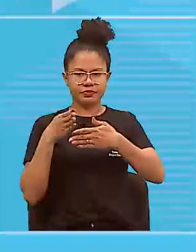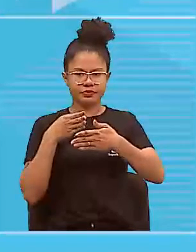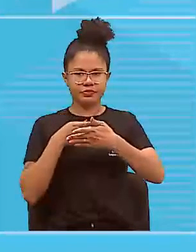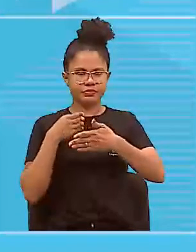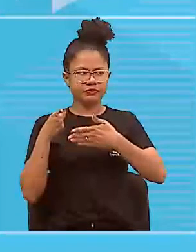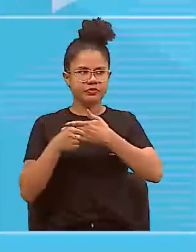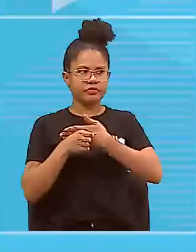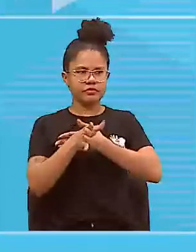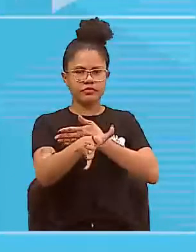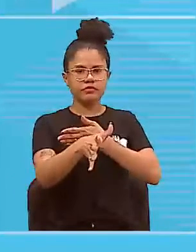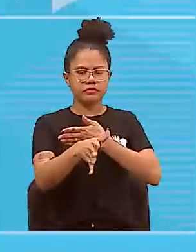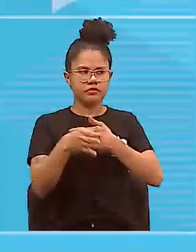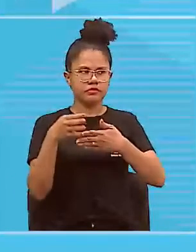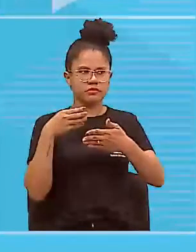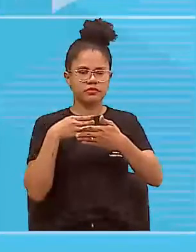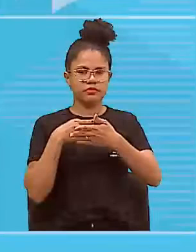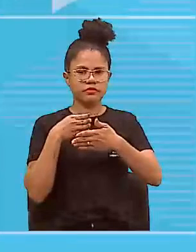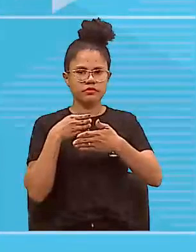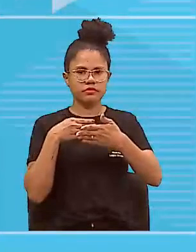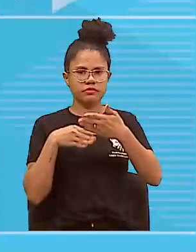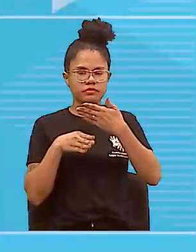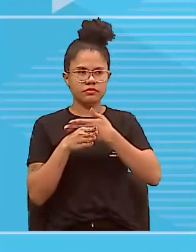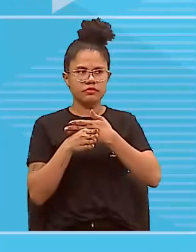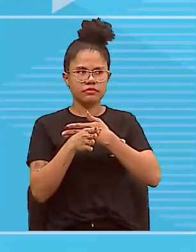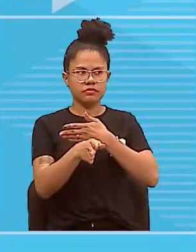a fonte de luz